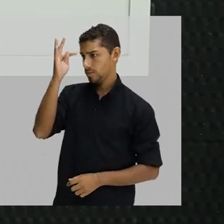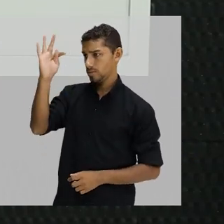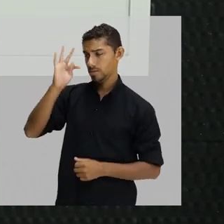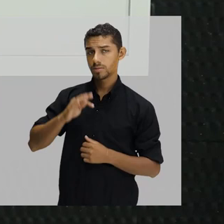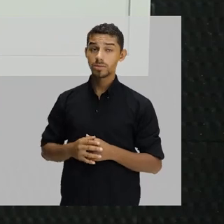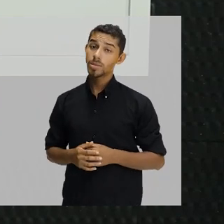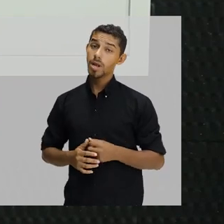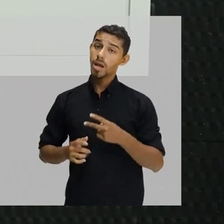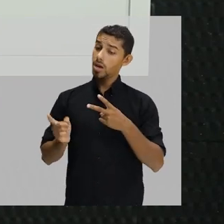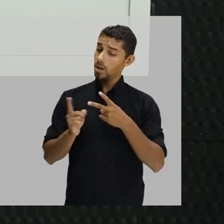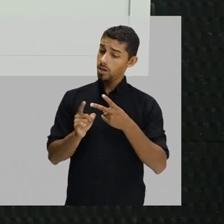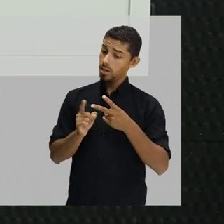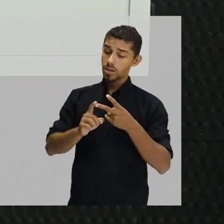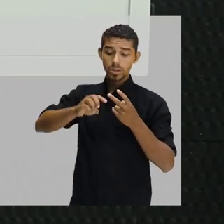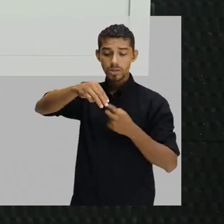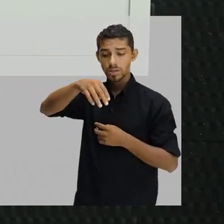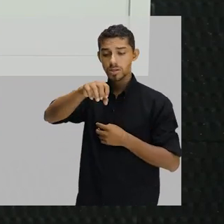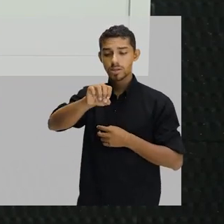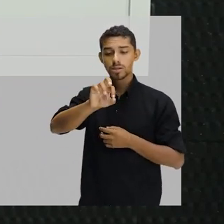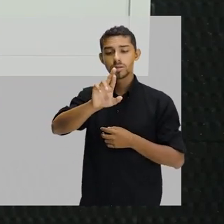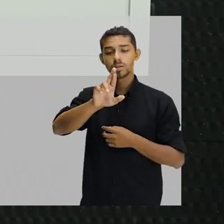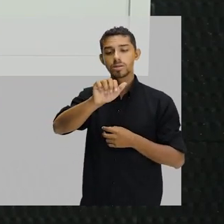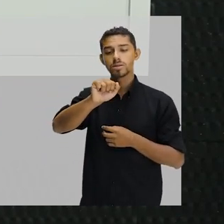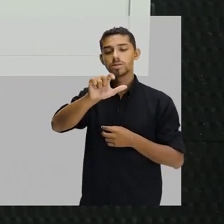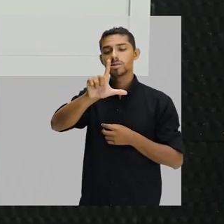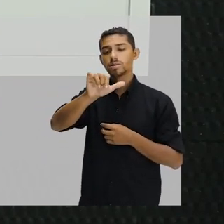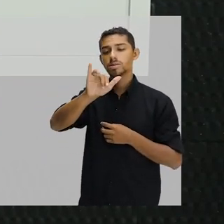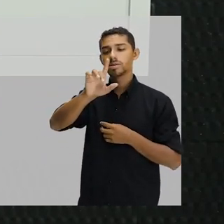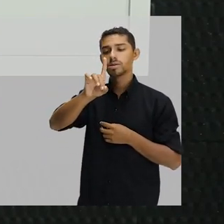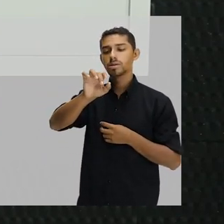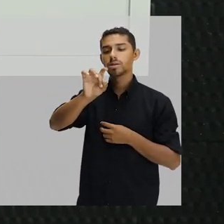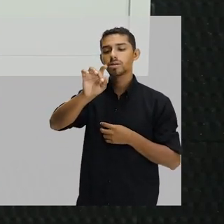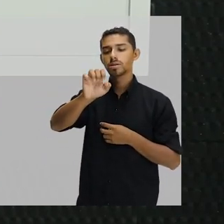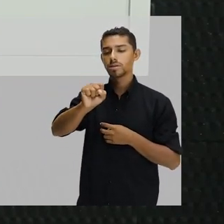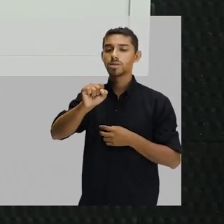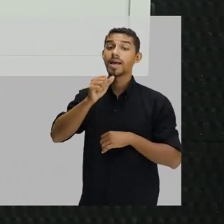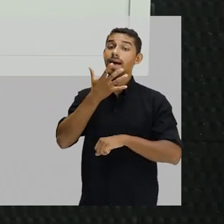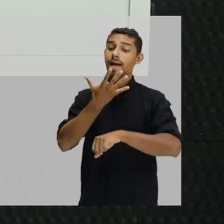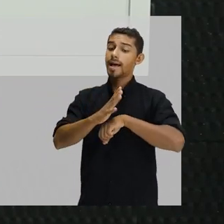A moralidade, ela geralmente tende mais à prática.